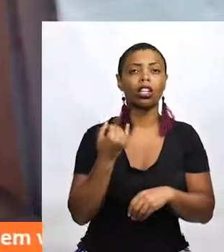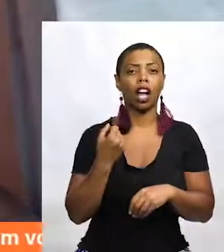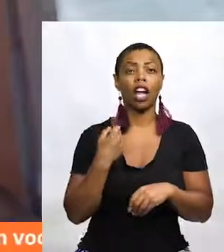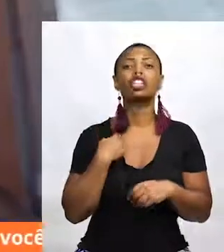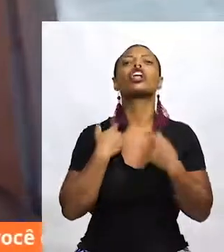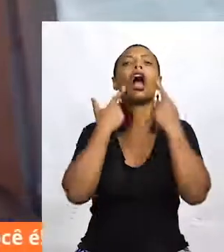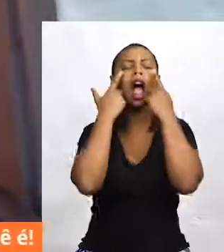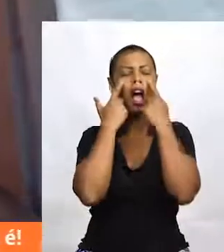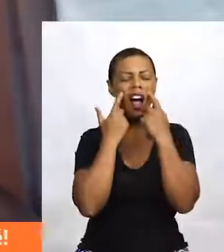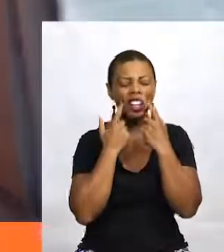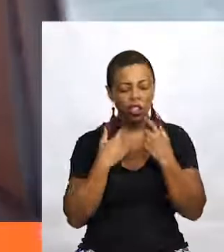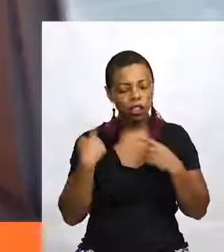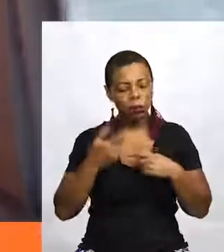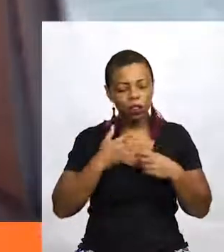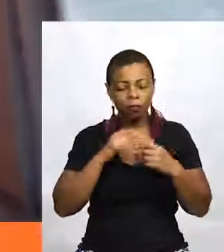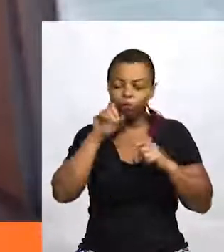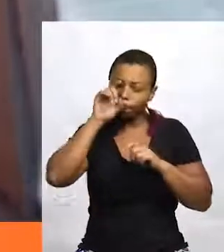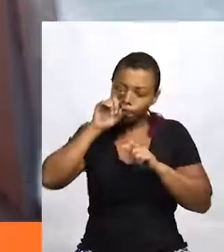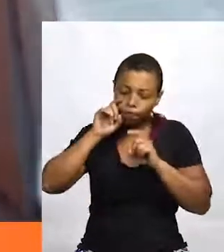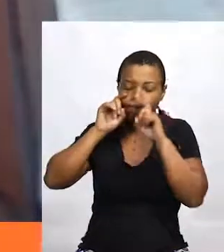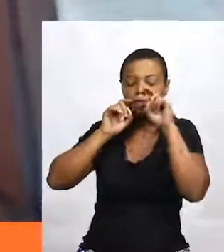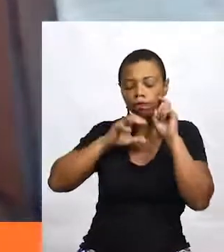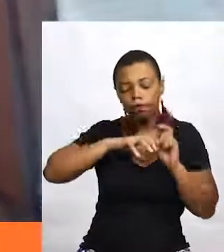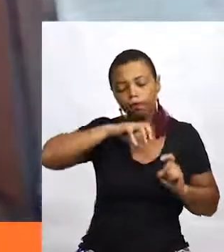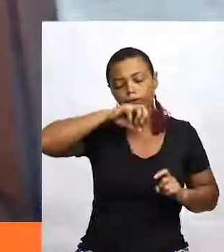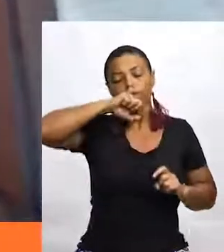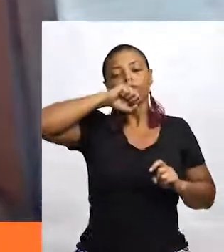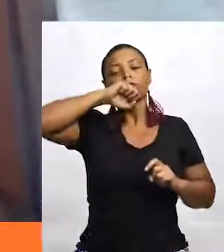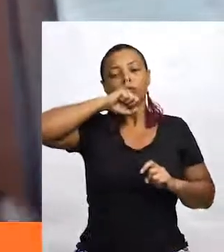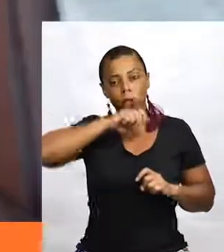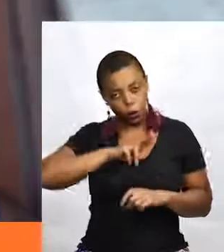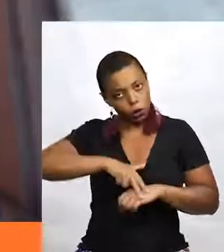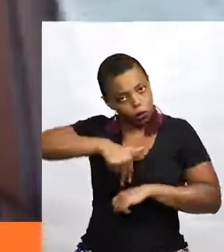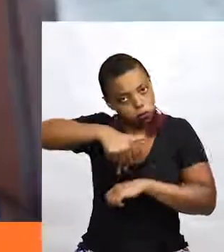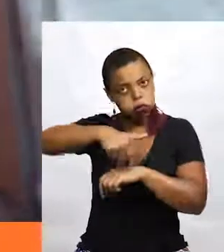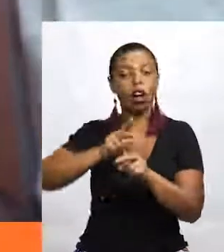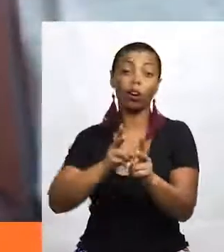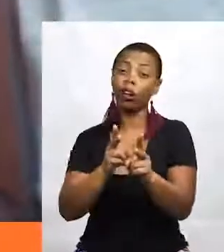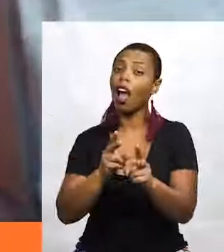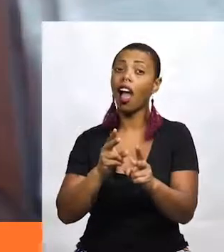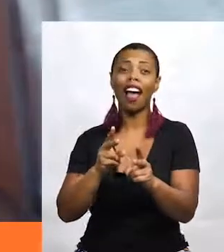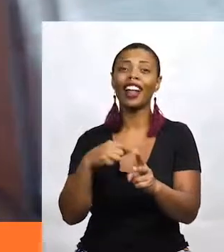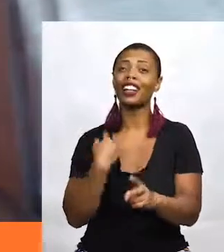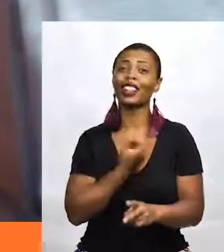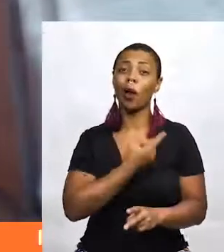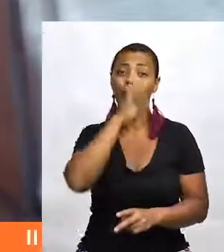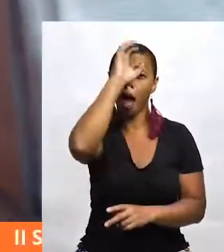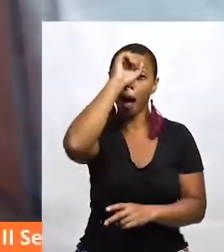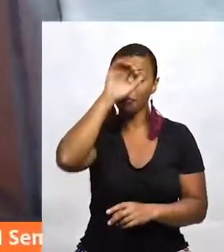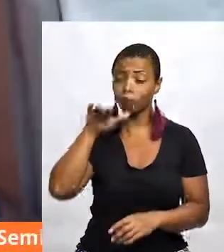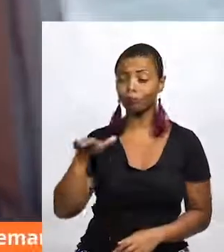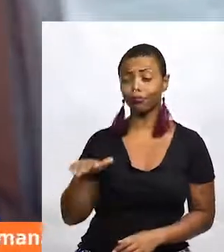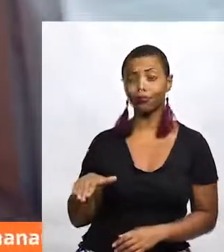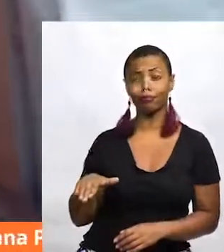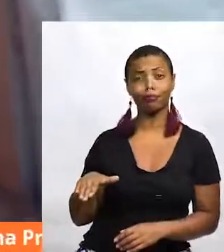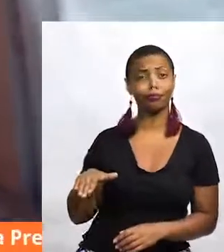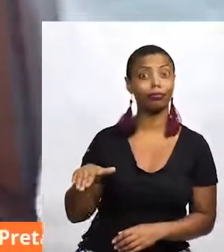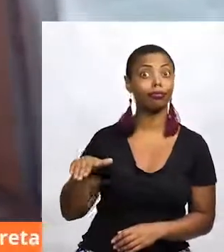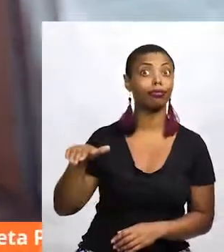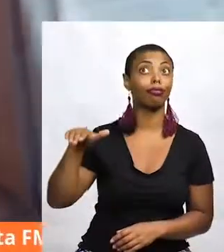seguir é algo que a gente aprende desde muito pequeno, sendo negro, e infelizmente é algo que vocês vão ter que